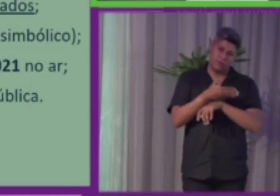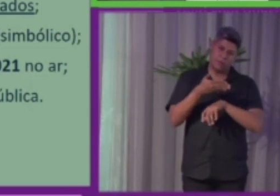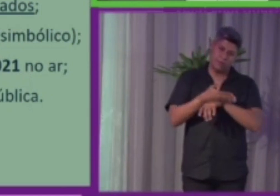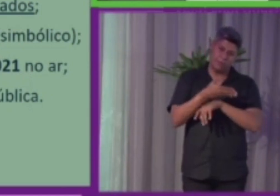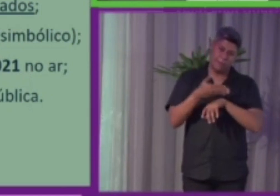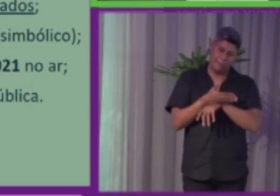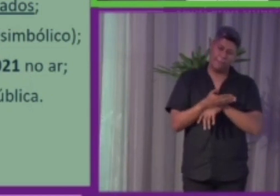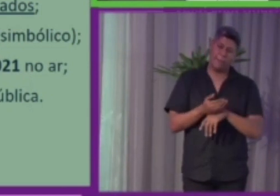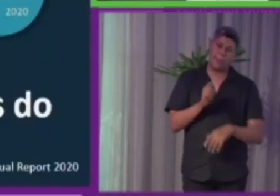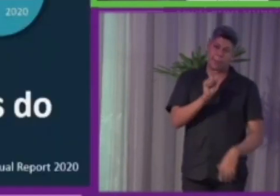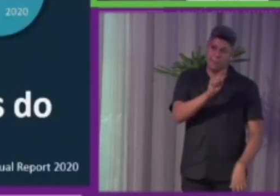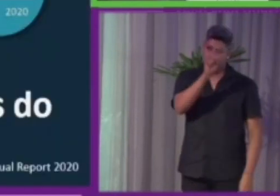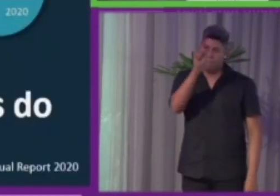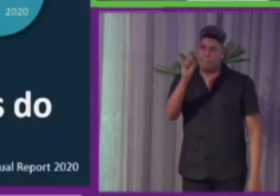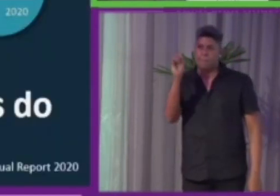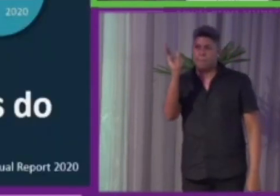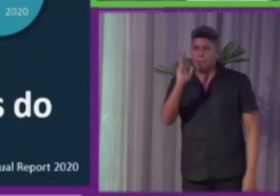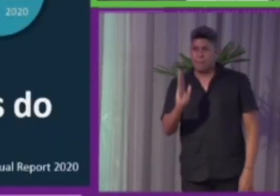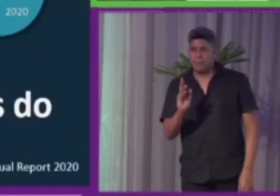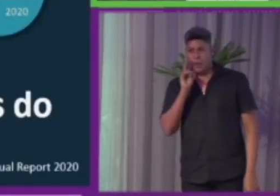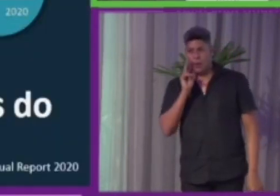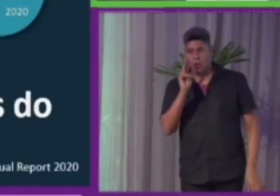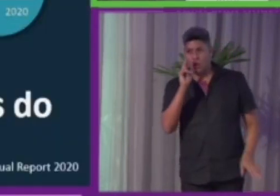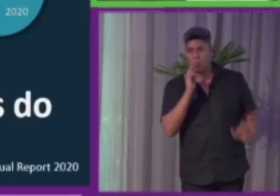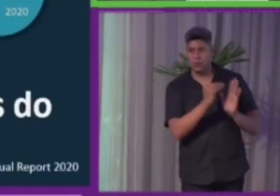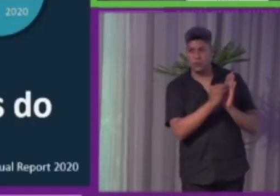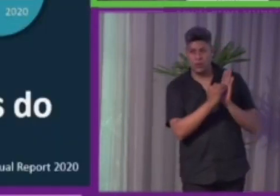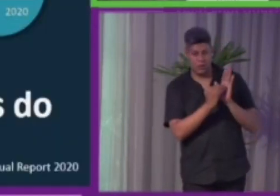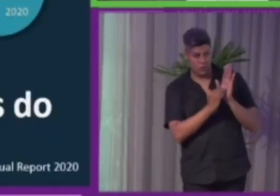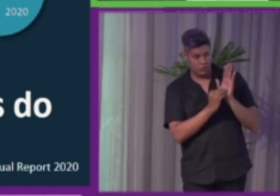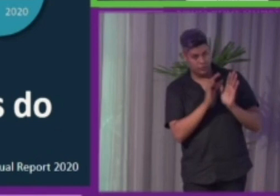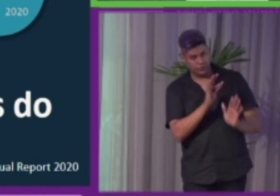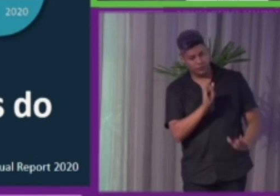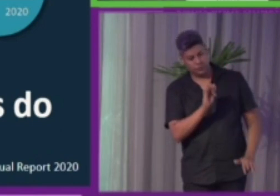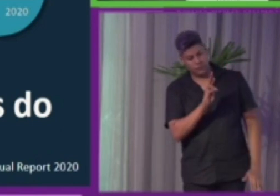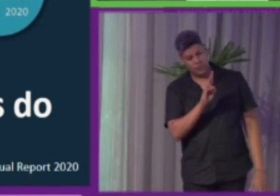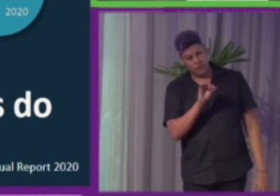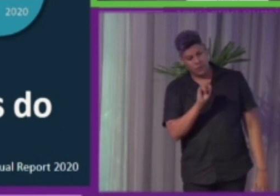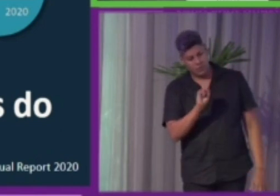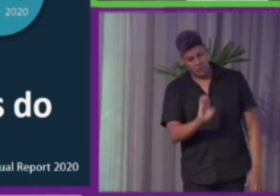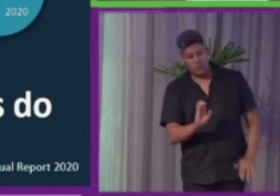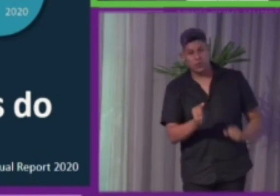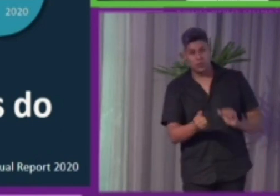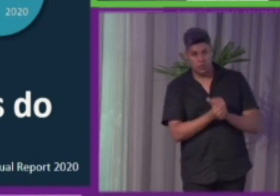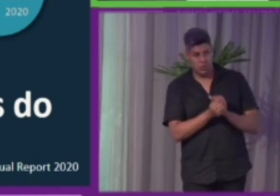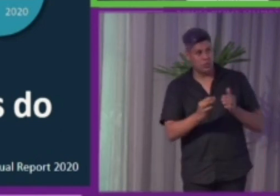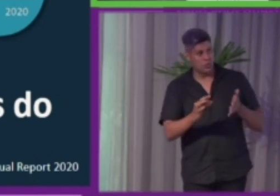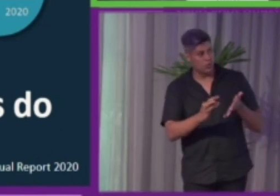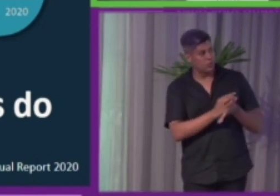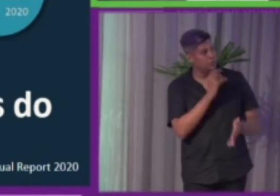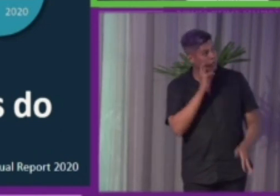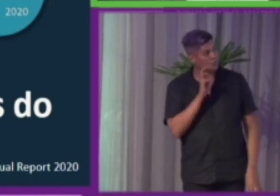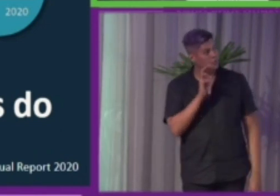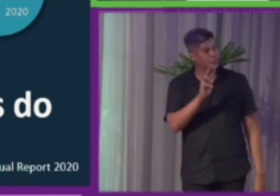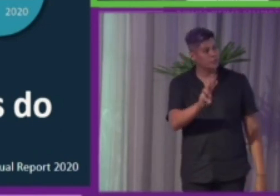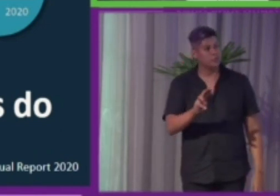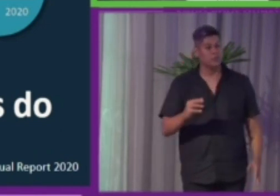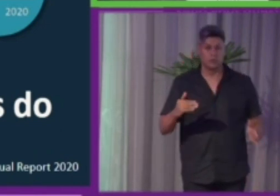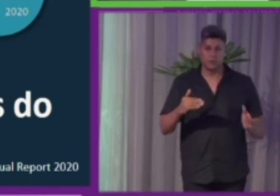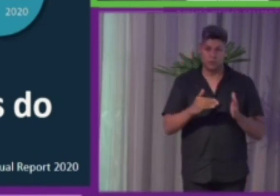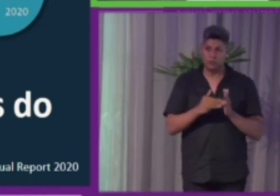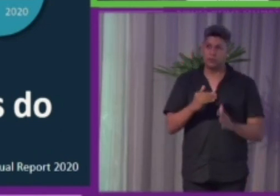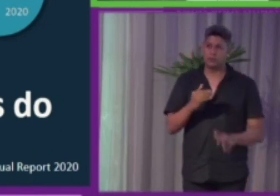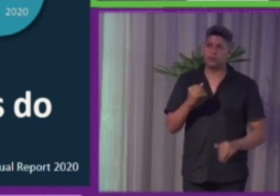brasileiros. E olhando os dados da fibrose cística através dos olhos do nosso registro, o que a gente vê é que até aqui em